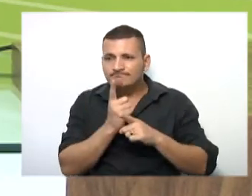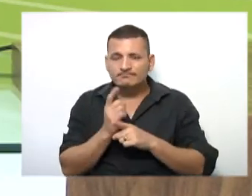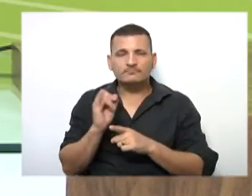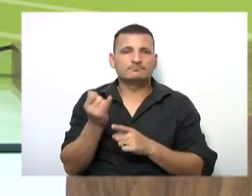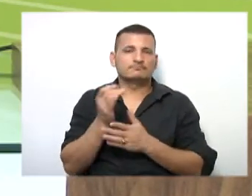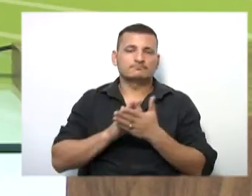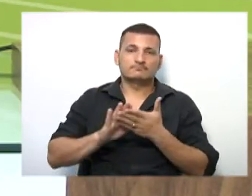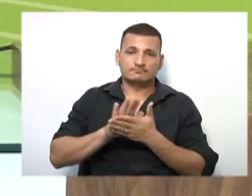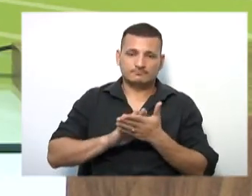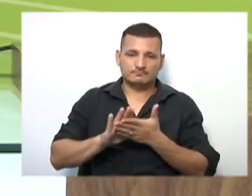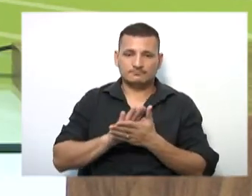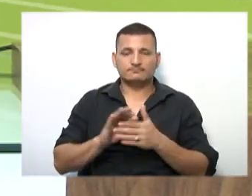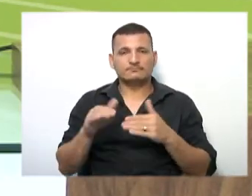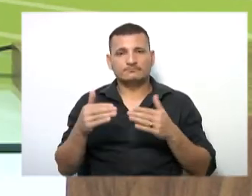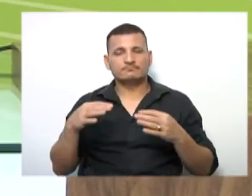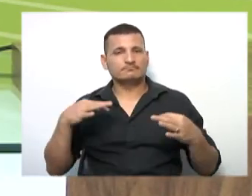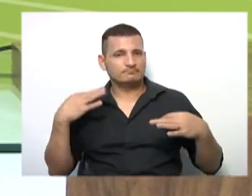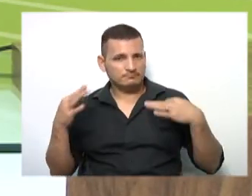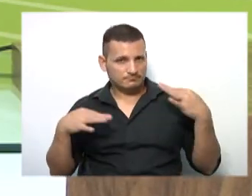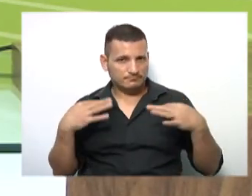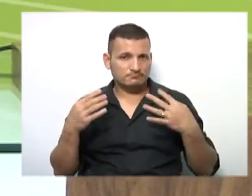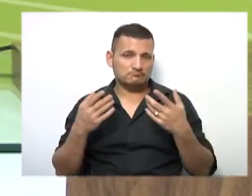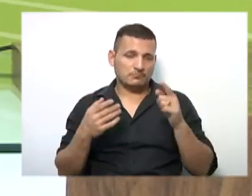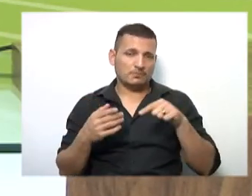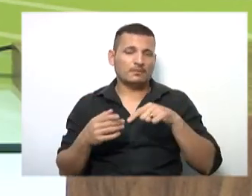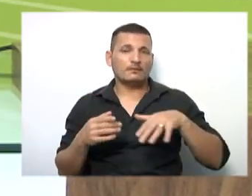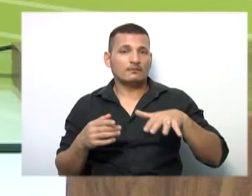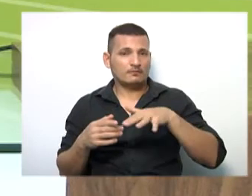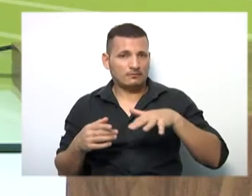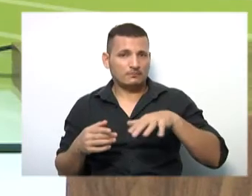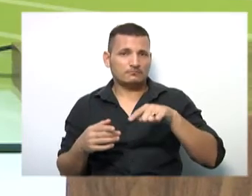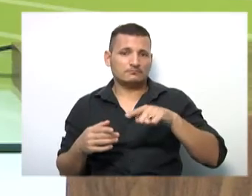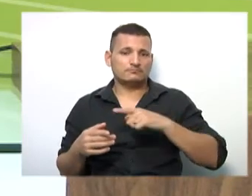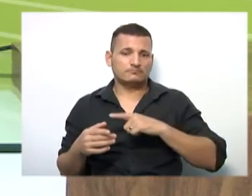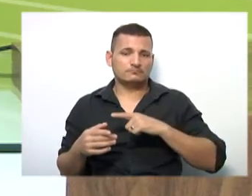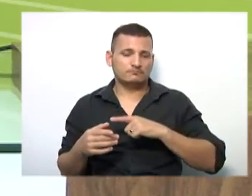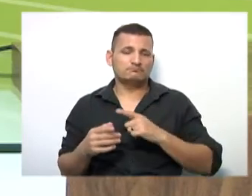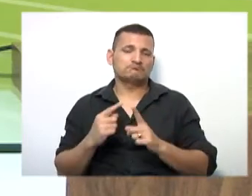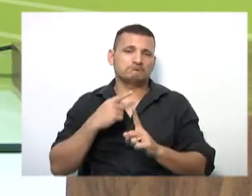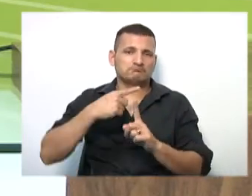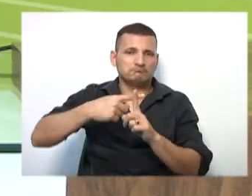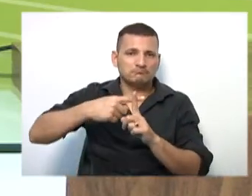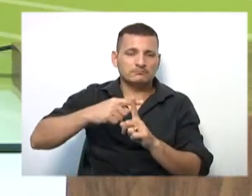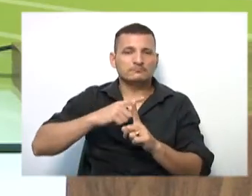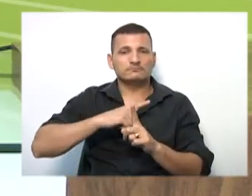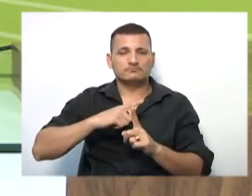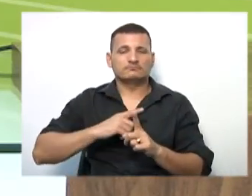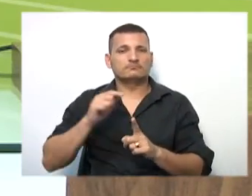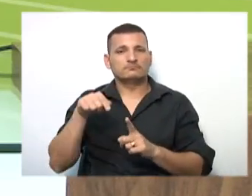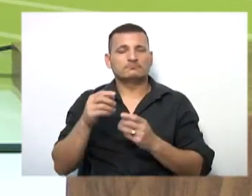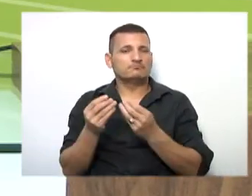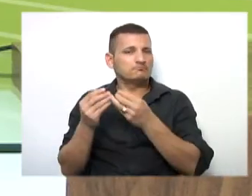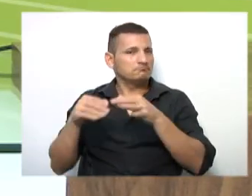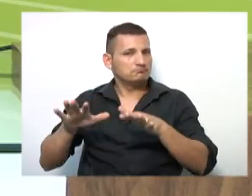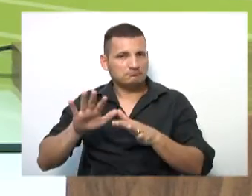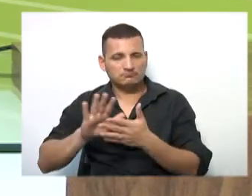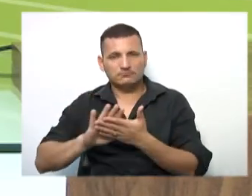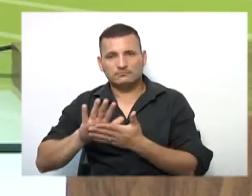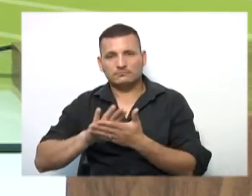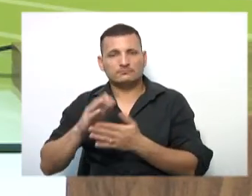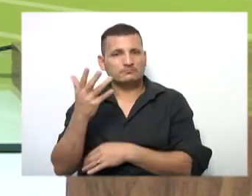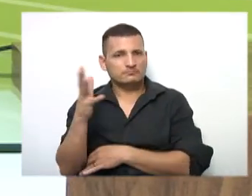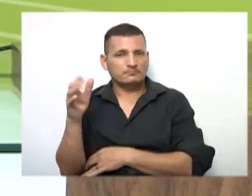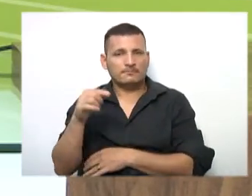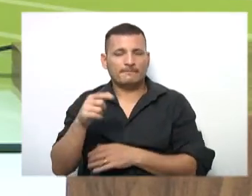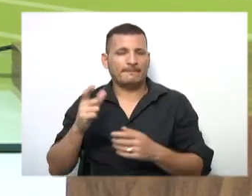esse momento. Então, o turismo e lazer é um ramo que tem vários pontos muito positivos, ele não destrói o meio ambiente, também ele tem